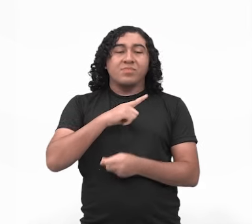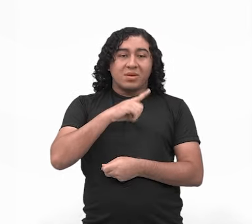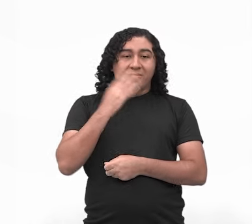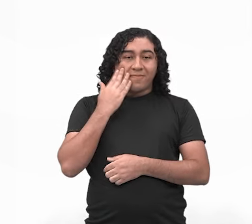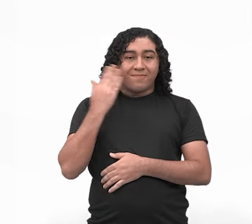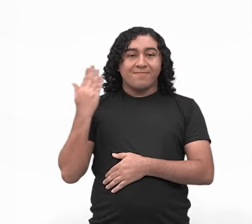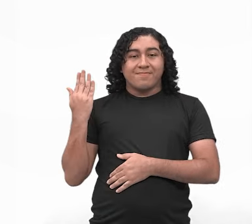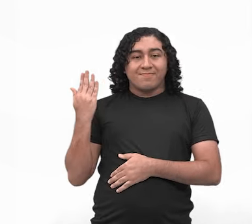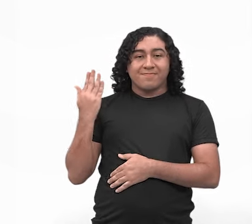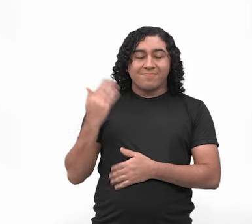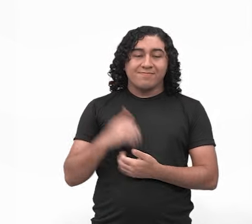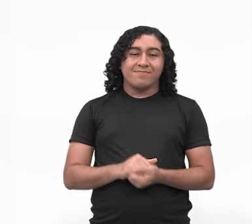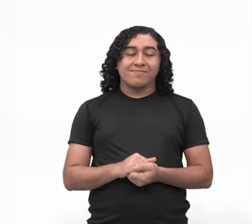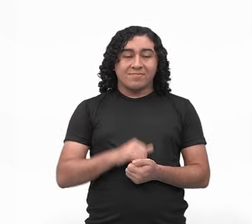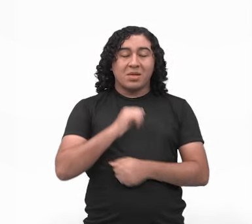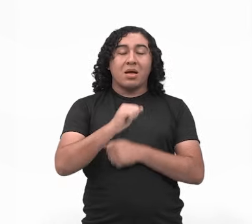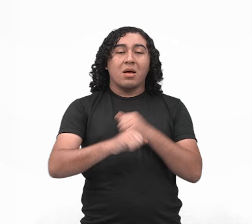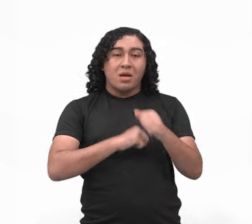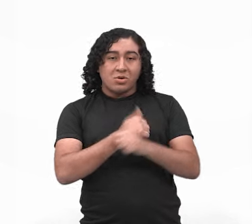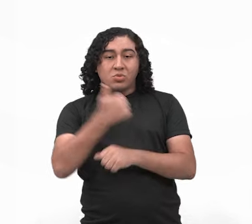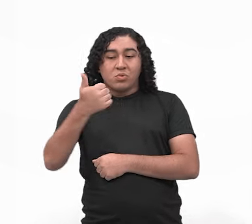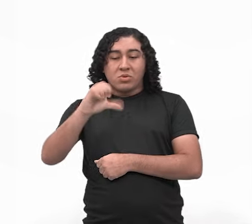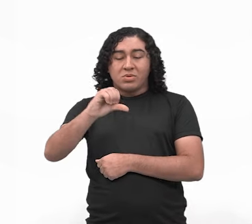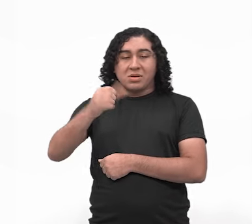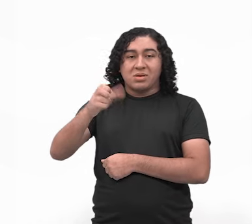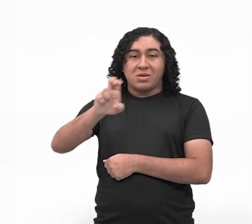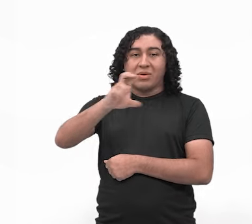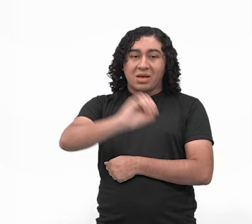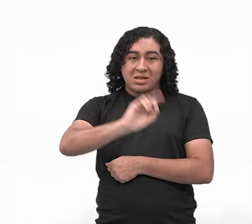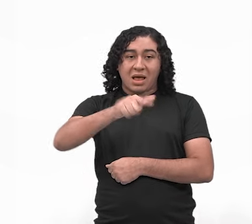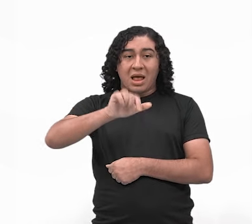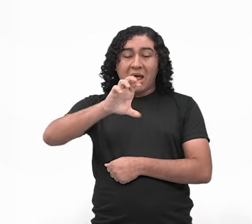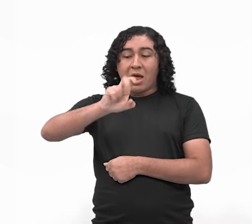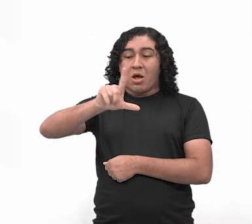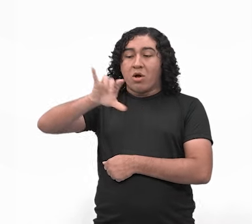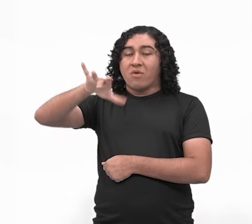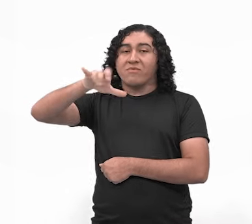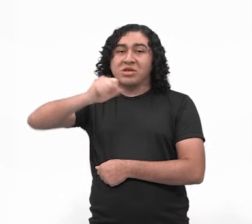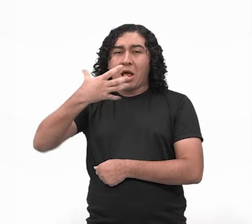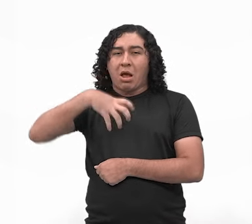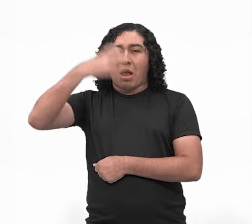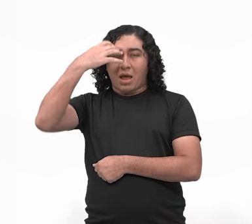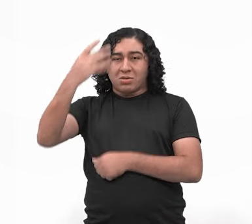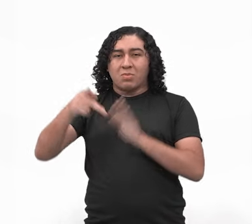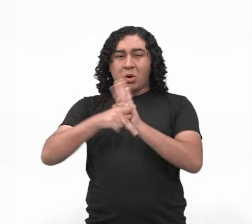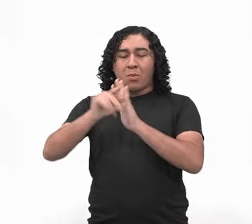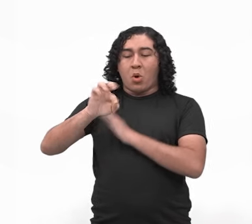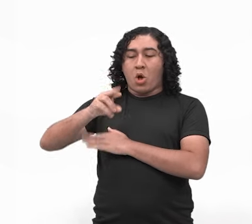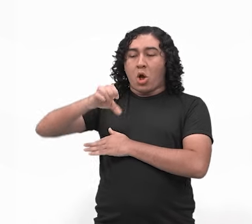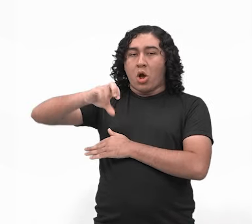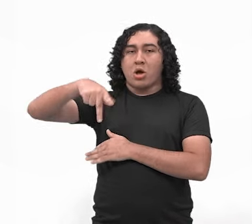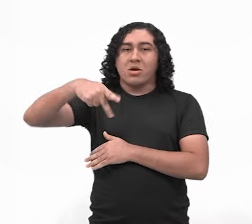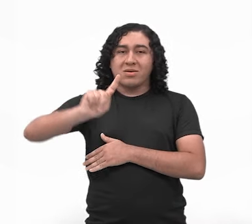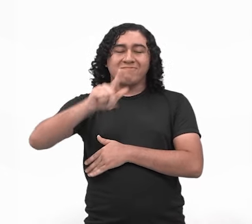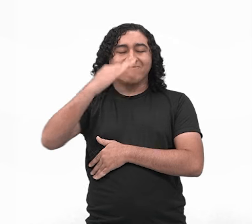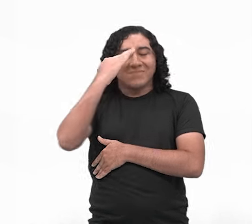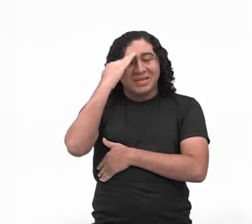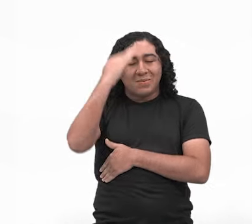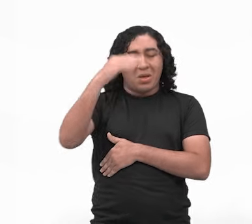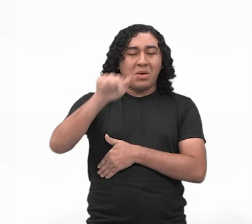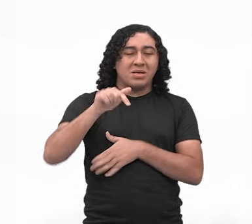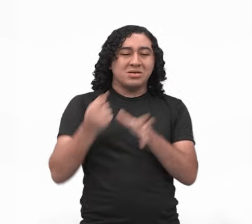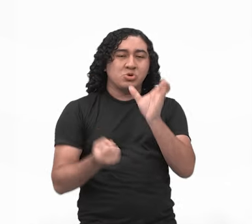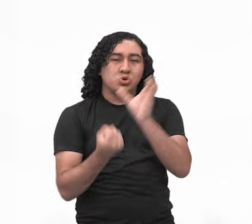de 1950, Elvis Presley, conhecido como o rei do rock, foi uma figura central no surgimento do rock and